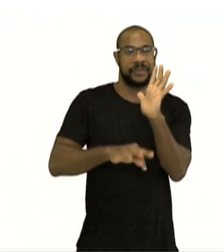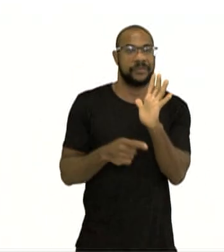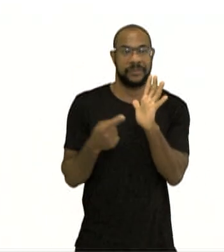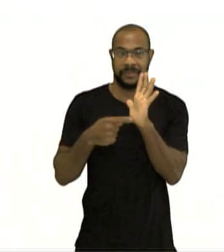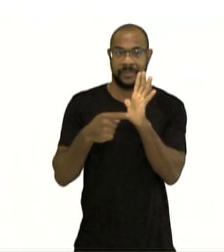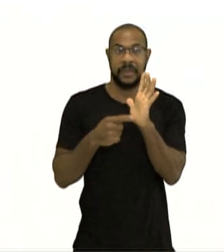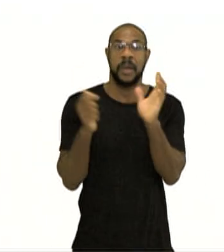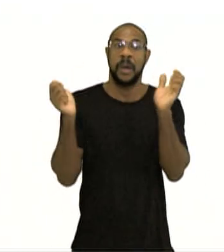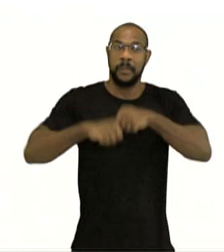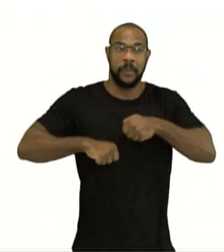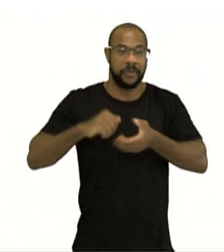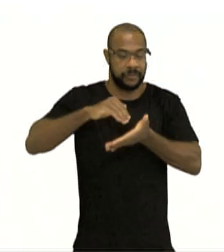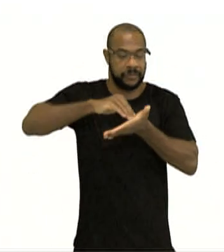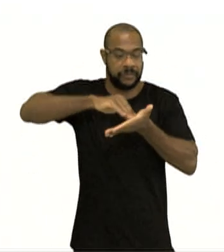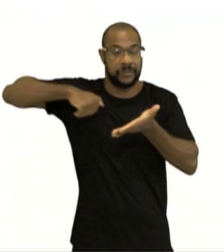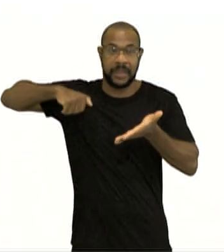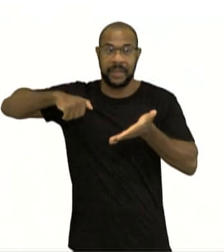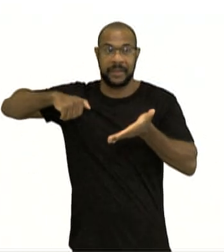podemos tirar